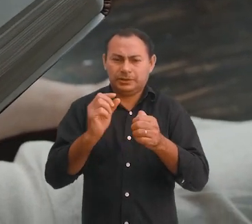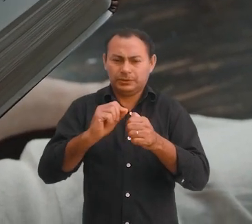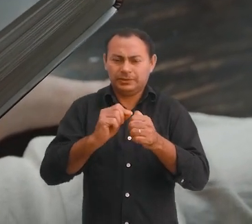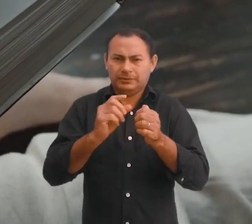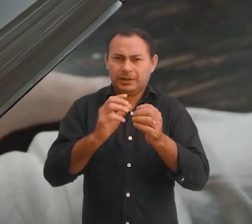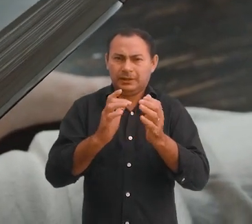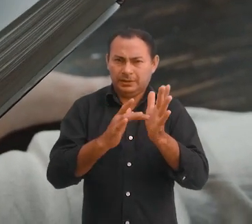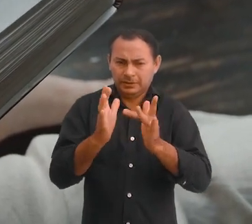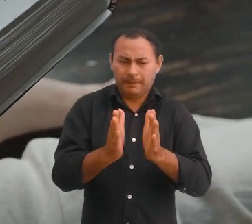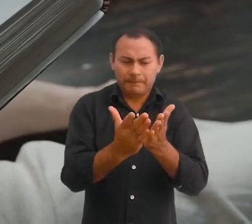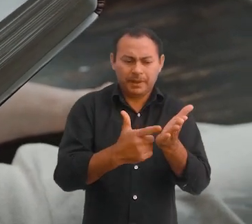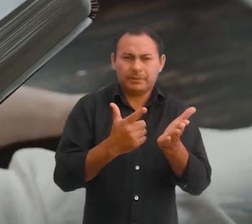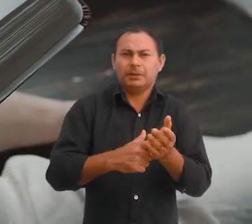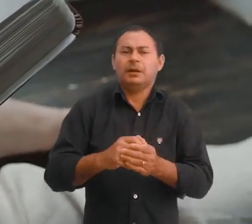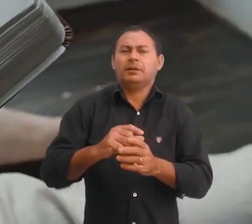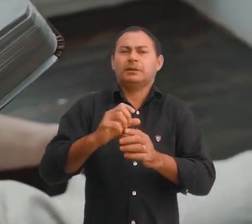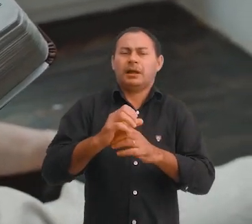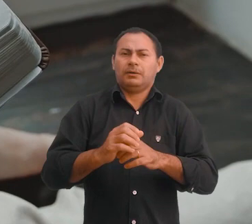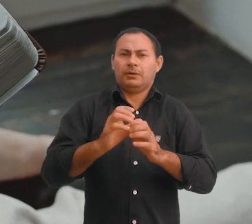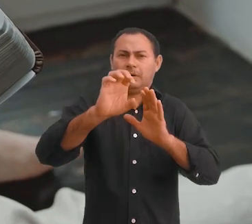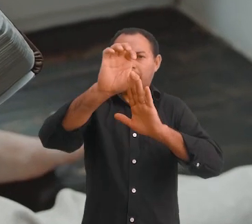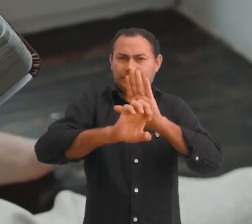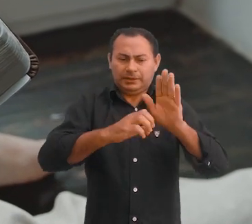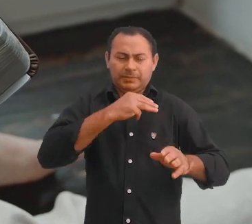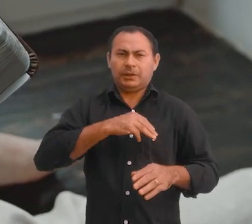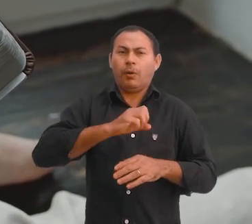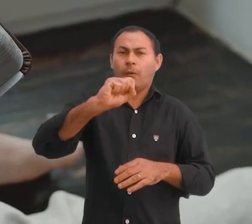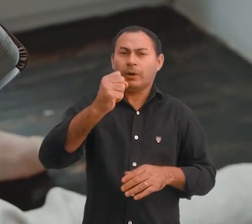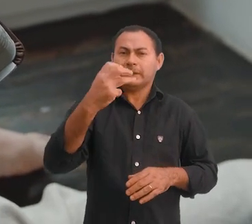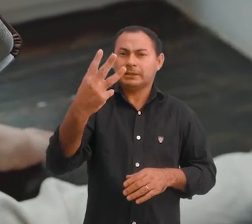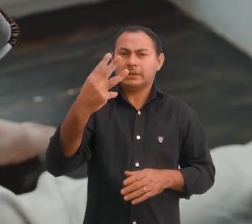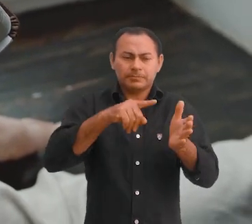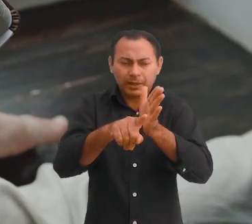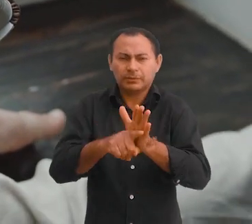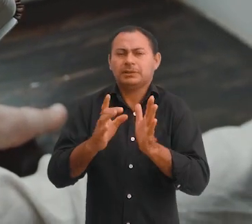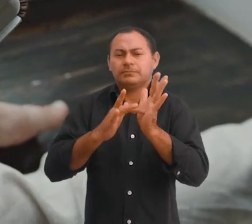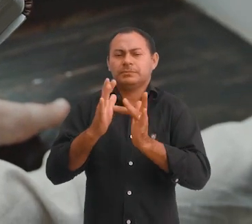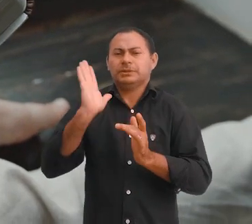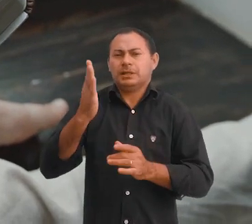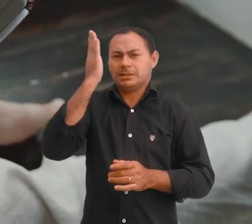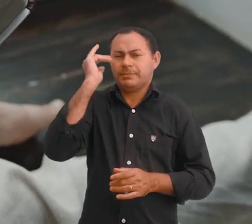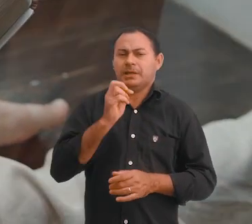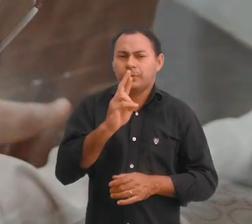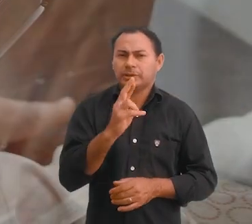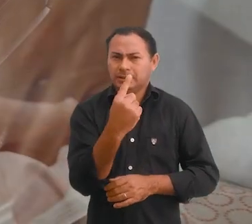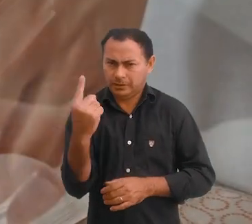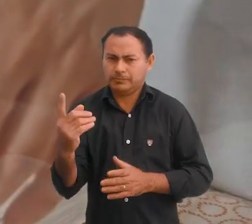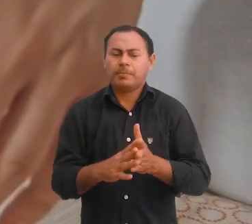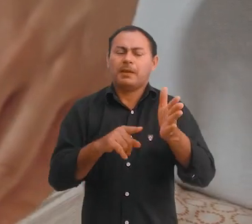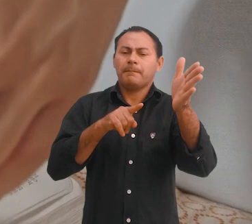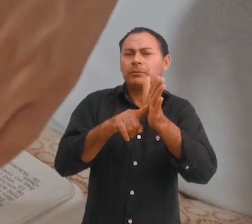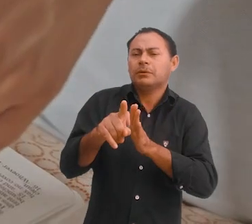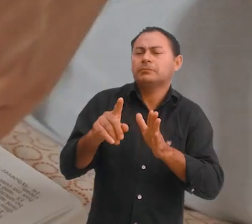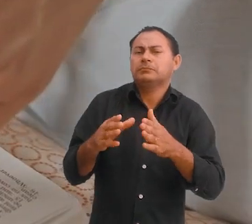na Bíblia? Só no Evangelho de Mateus, Jesus fez 83 perguntas. E ele já sabia a resposta de cada uma